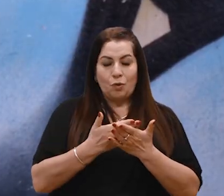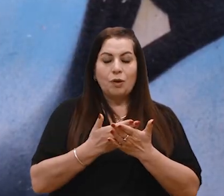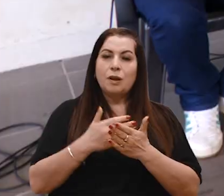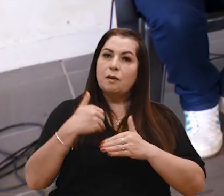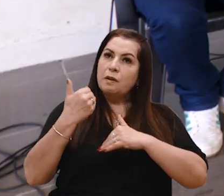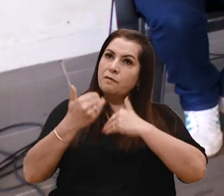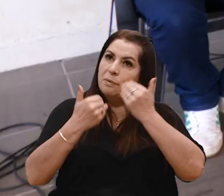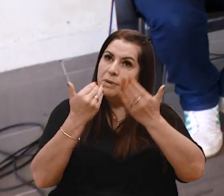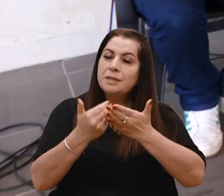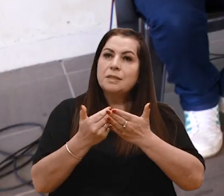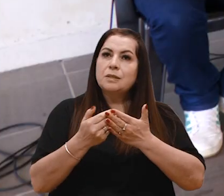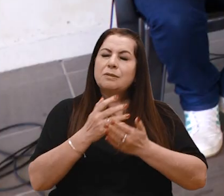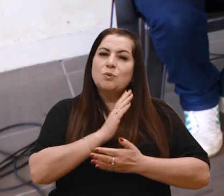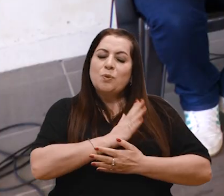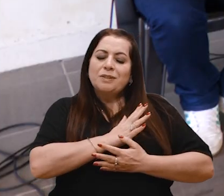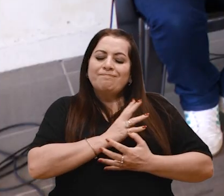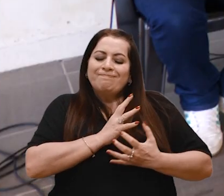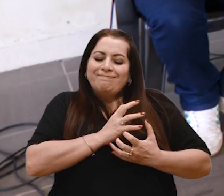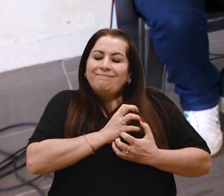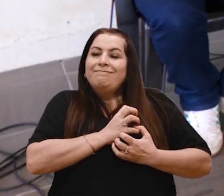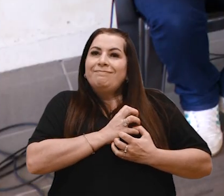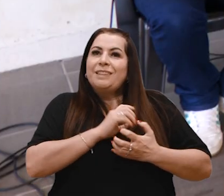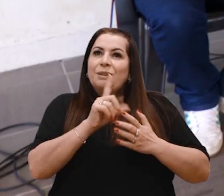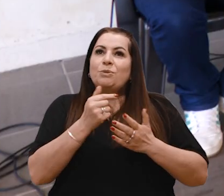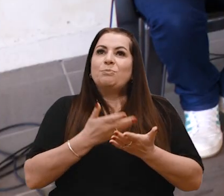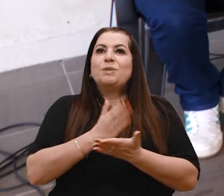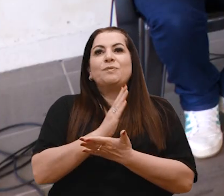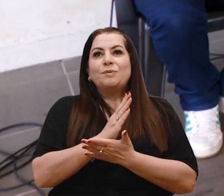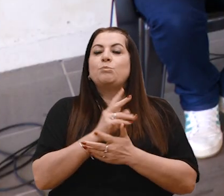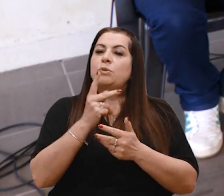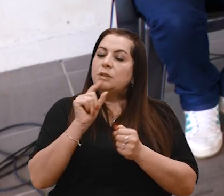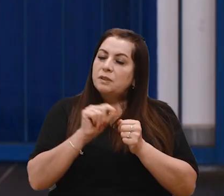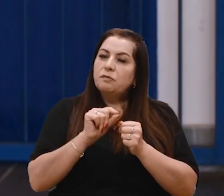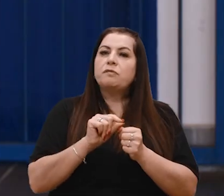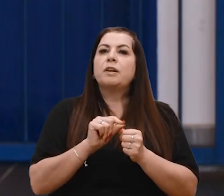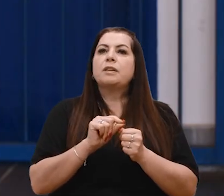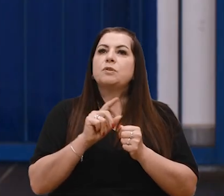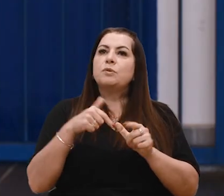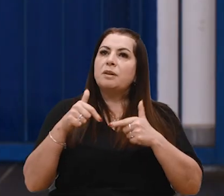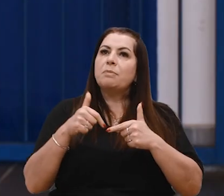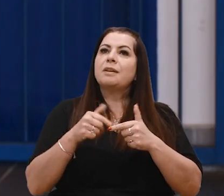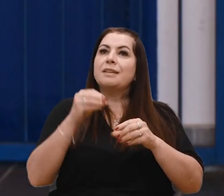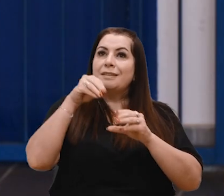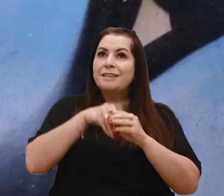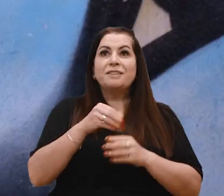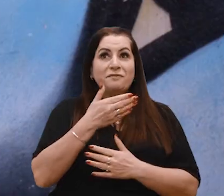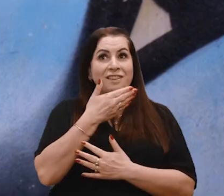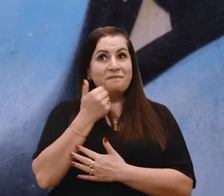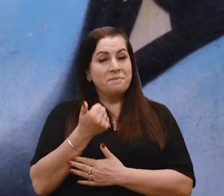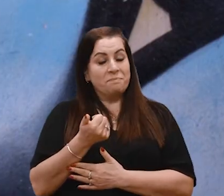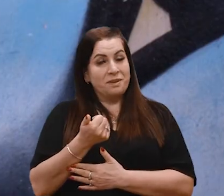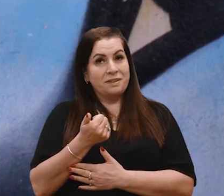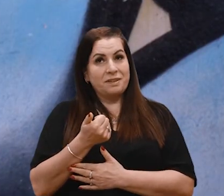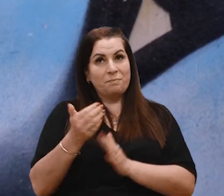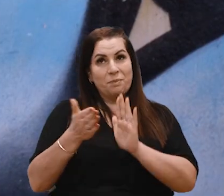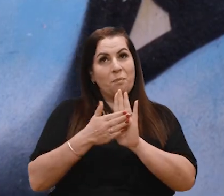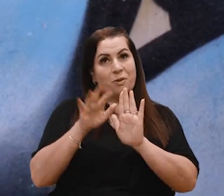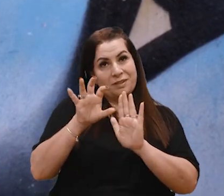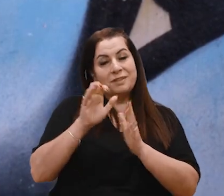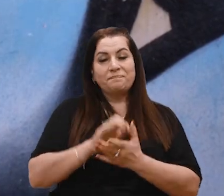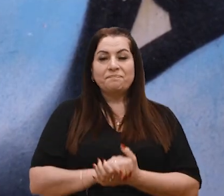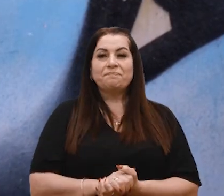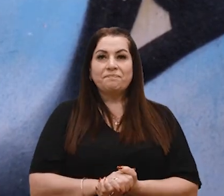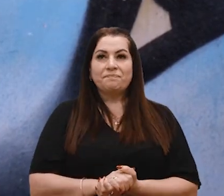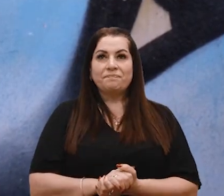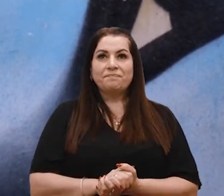Victório, foi um processo que deixa o nosso coração quentinho agora, depois de aprovado, porque faz o nosso trabalho lá dentro valer a pena, né,